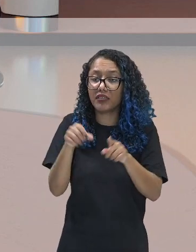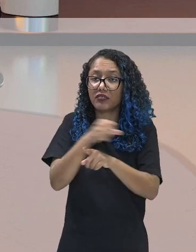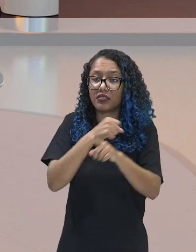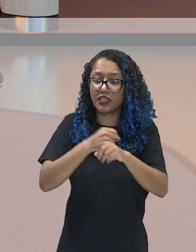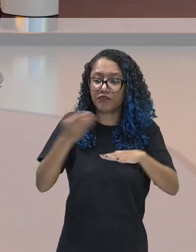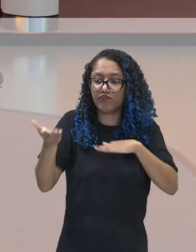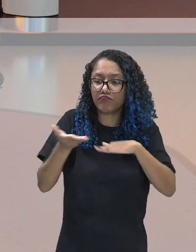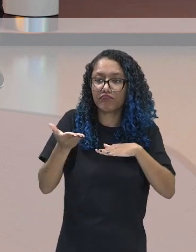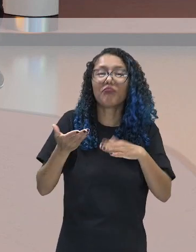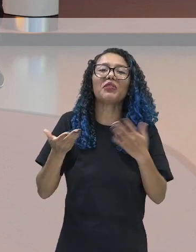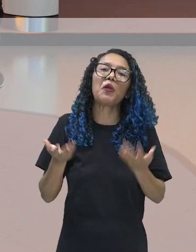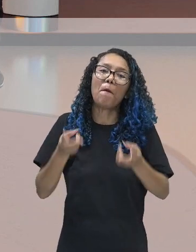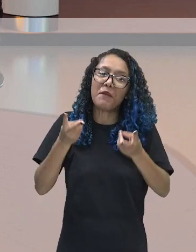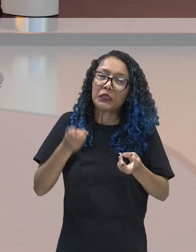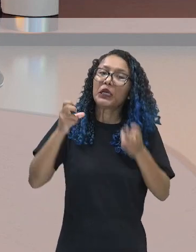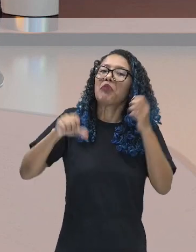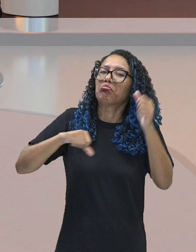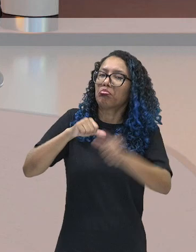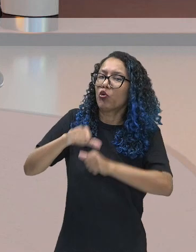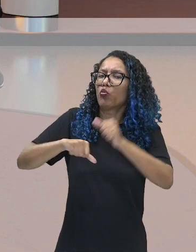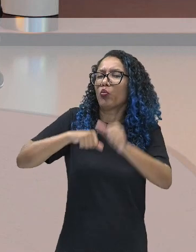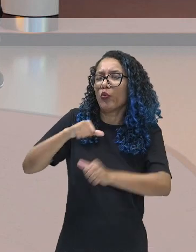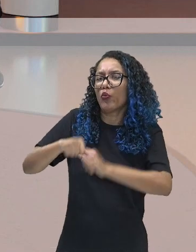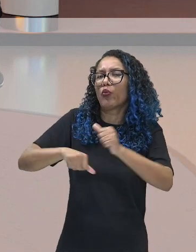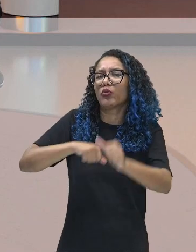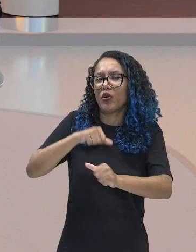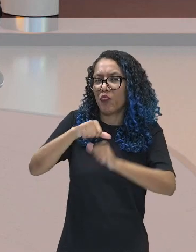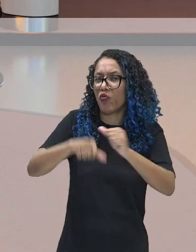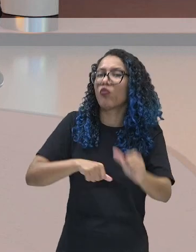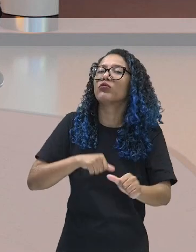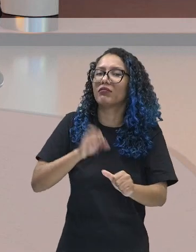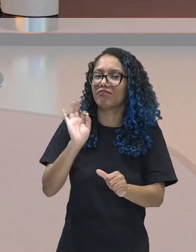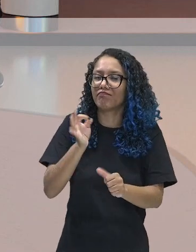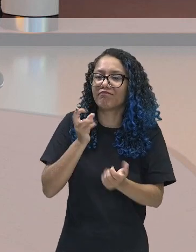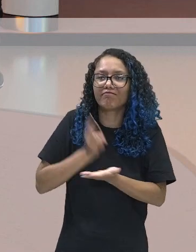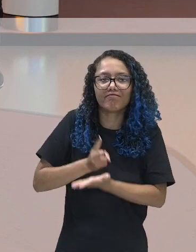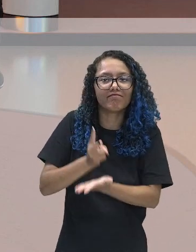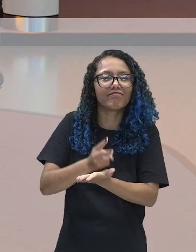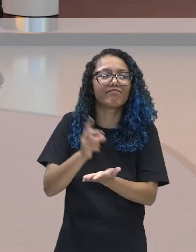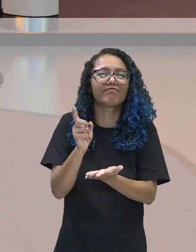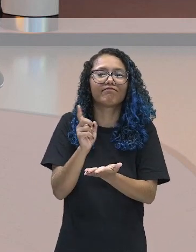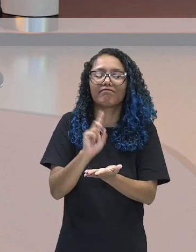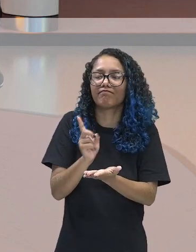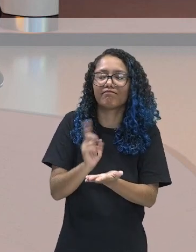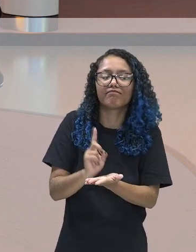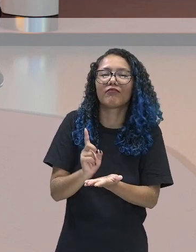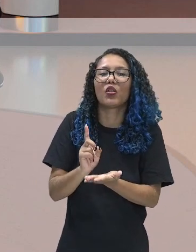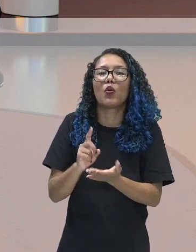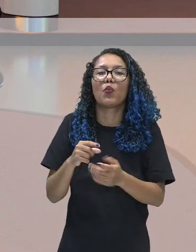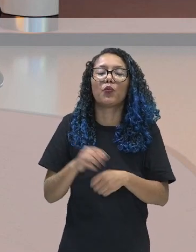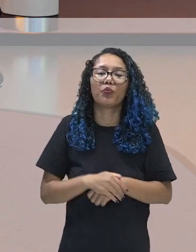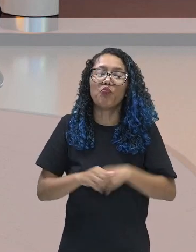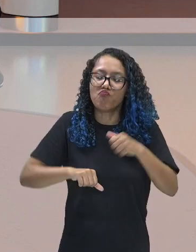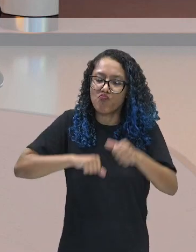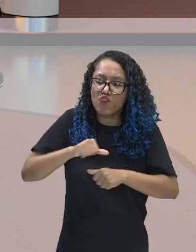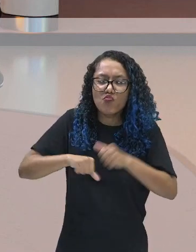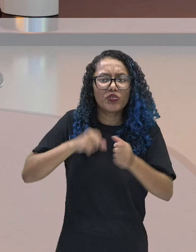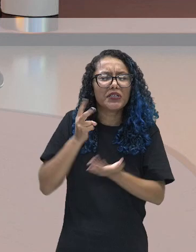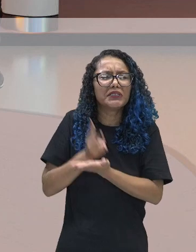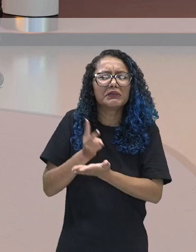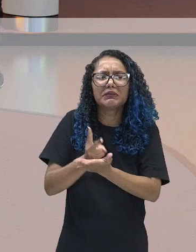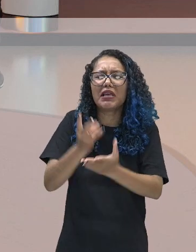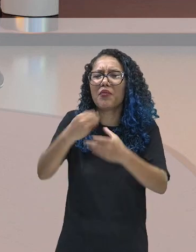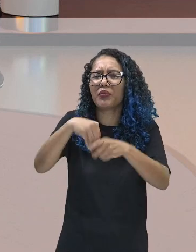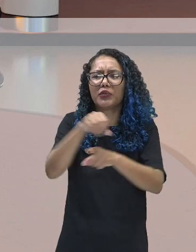que mudanças acontecem. Não é estático, tá, gente? Mudanças acontecem na sociedade,